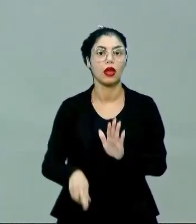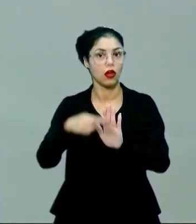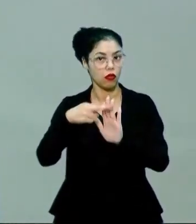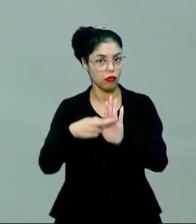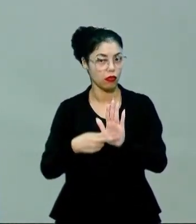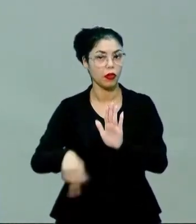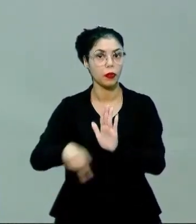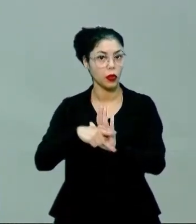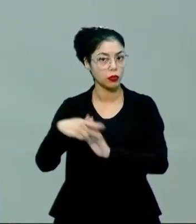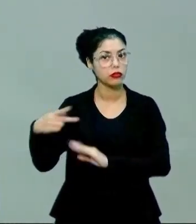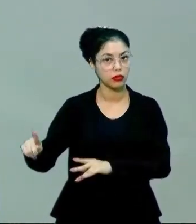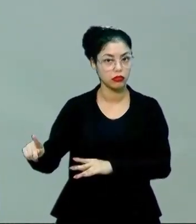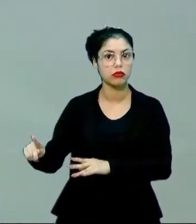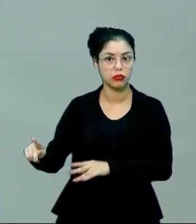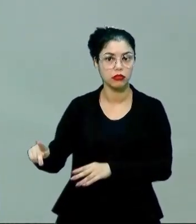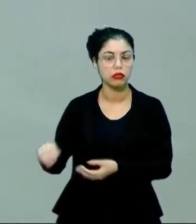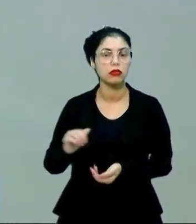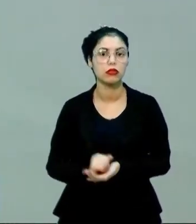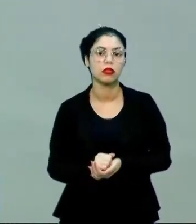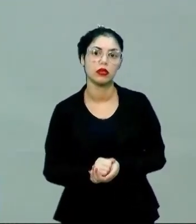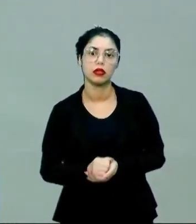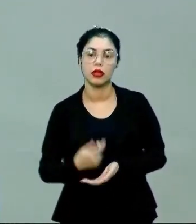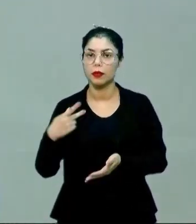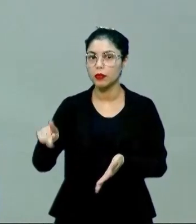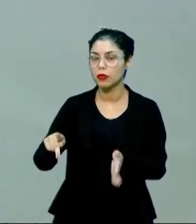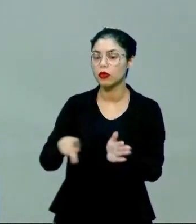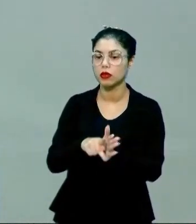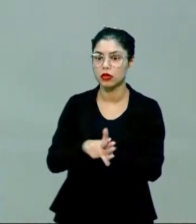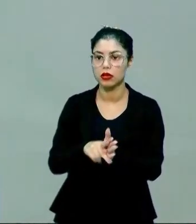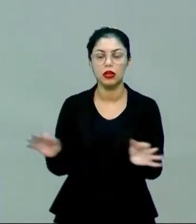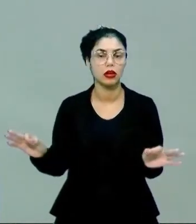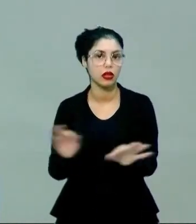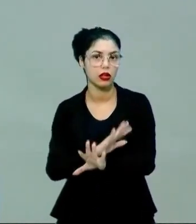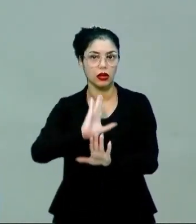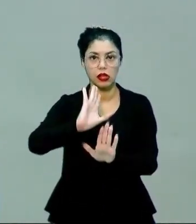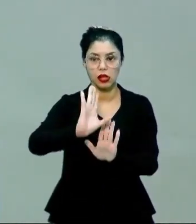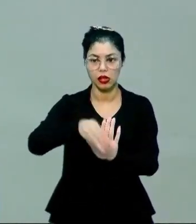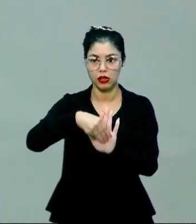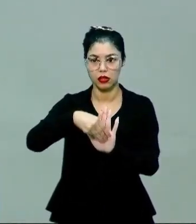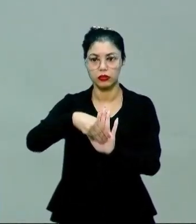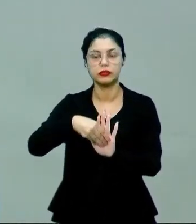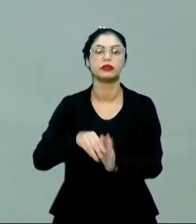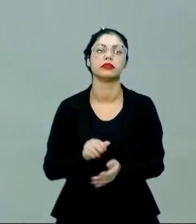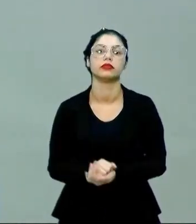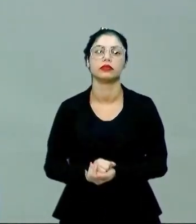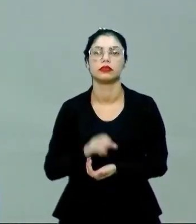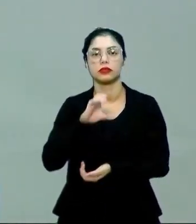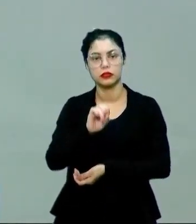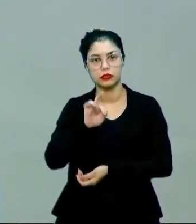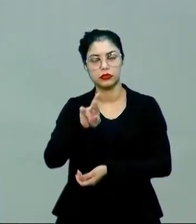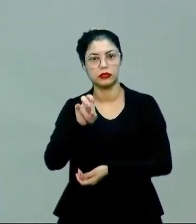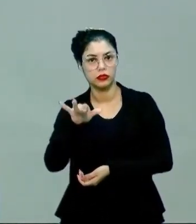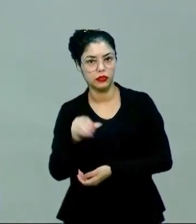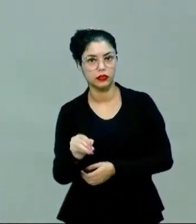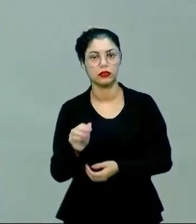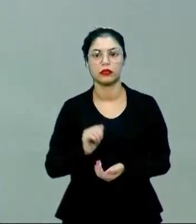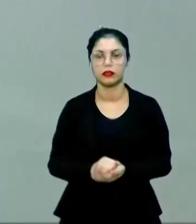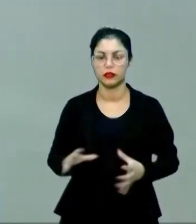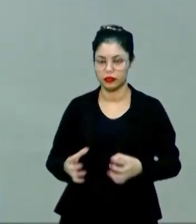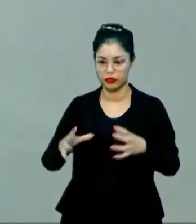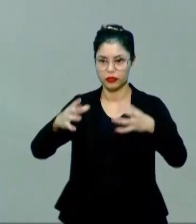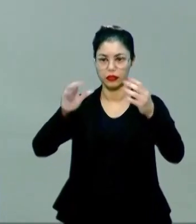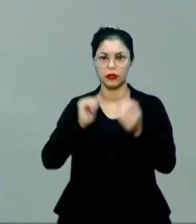de Aleijadinho. Características fisionômicas dele, ele acaba colocando também na sua obra, nas suas